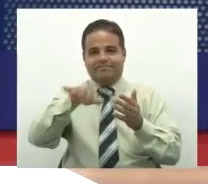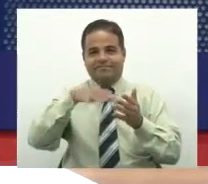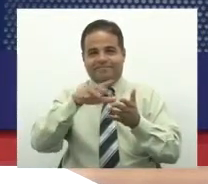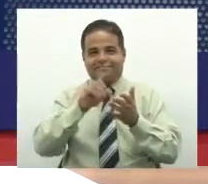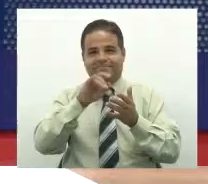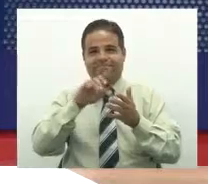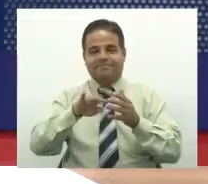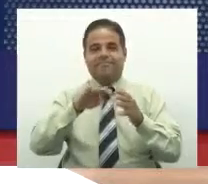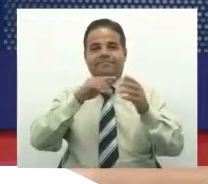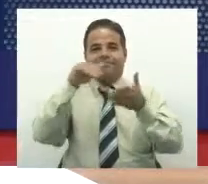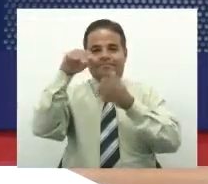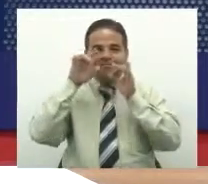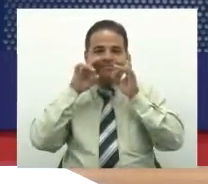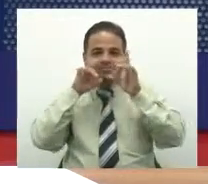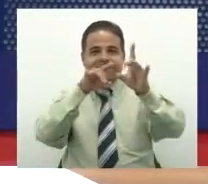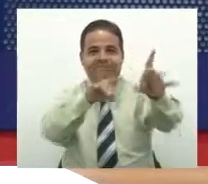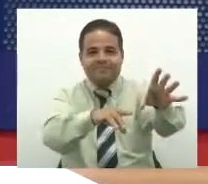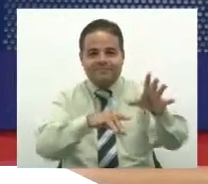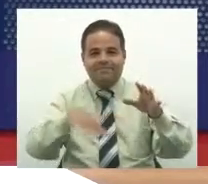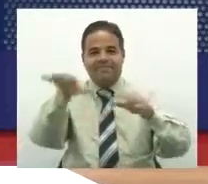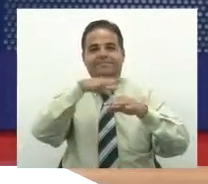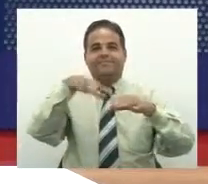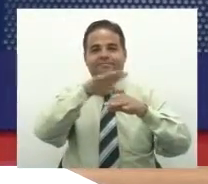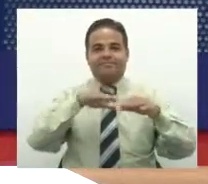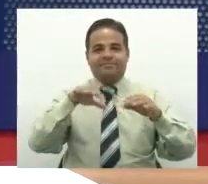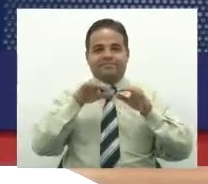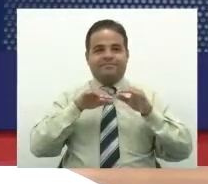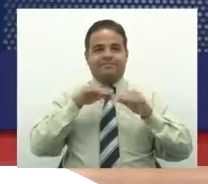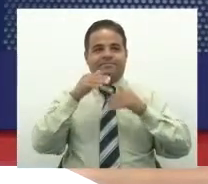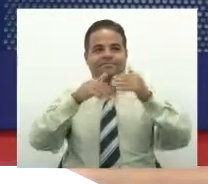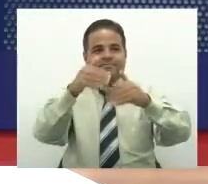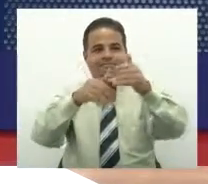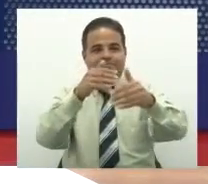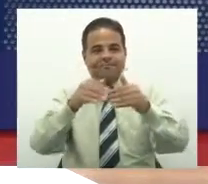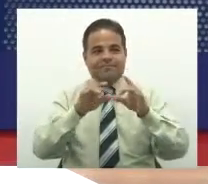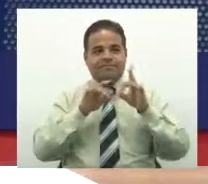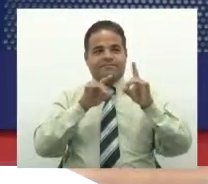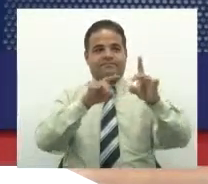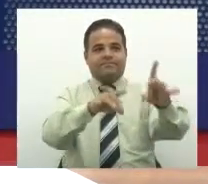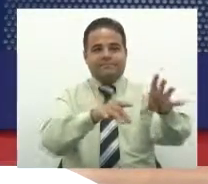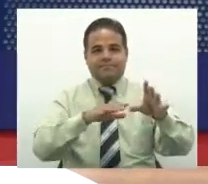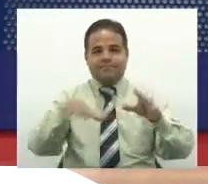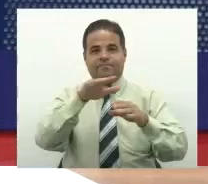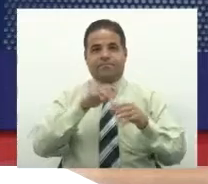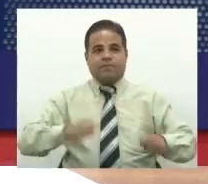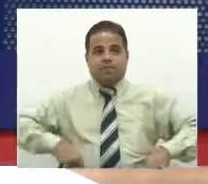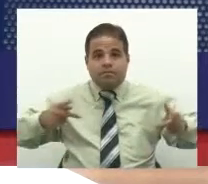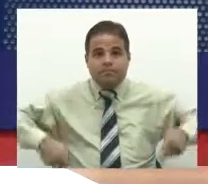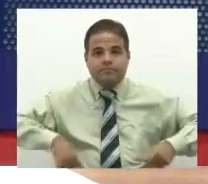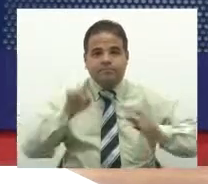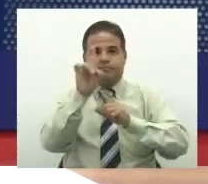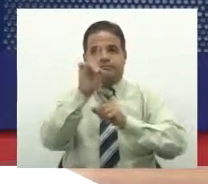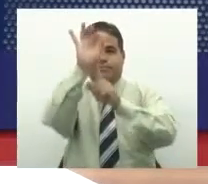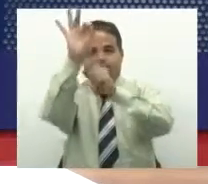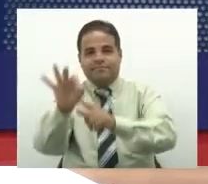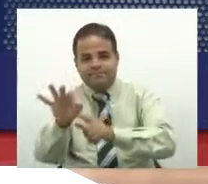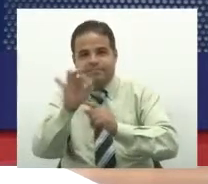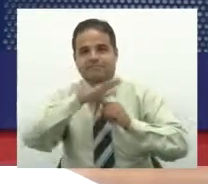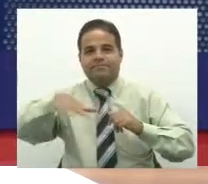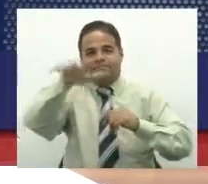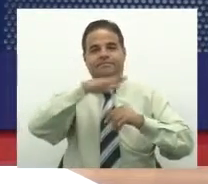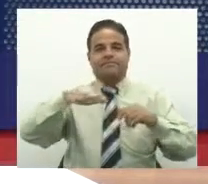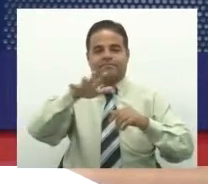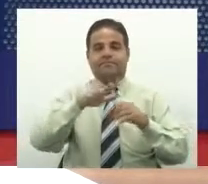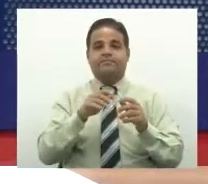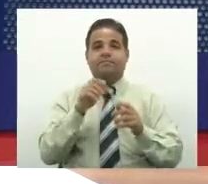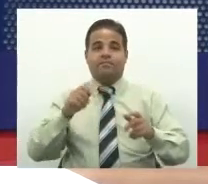Sendo que, tecnicamente, se recomenda que qualquer Secretaria de Comunicação pública gaste em torno de 1%. A gente consegue fazer o trabalho